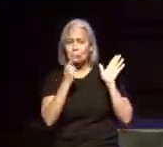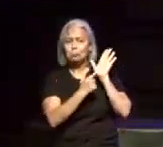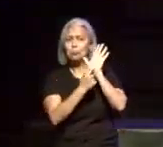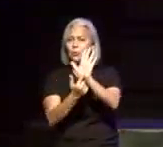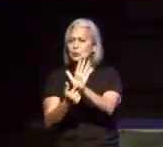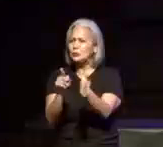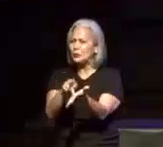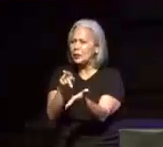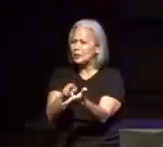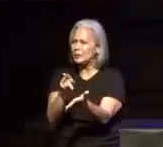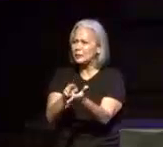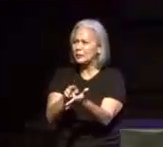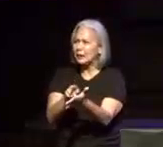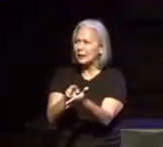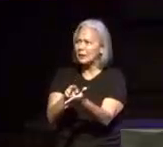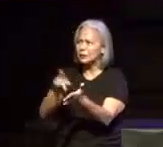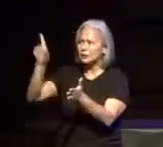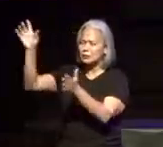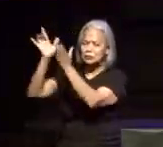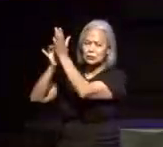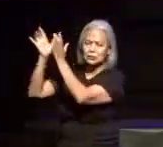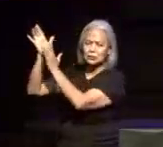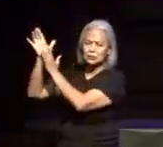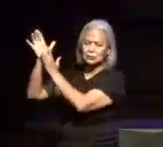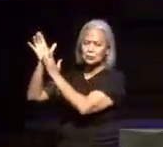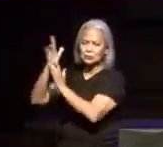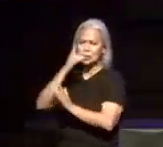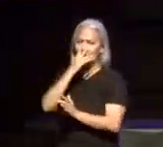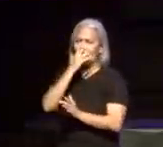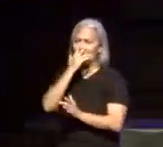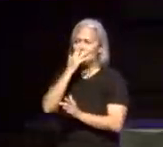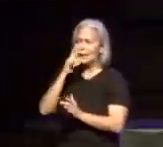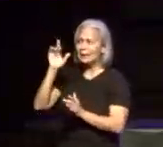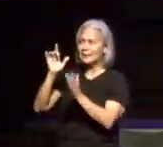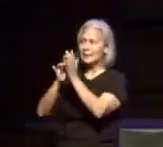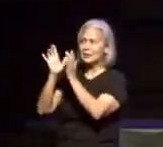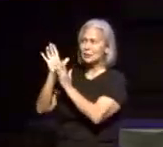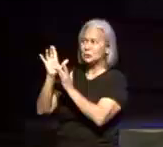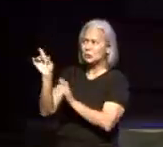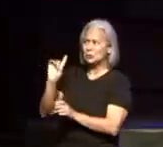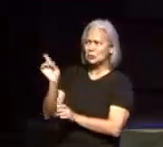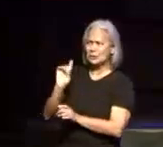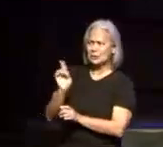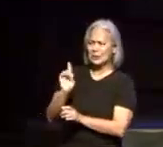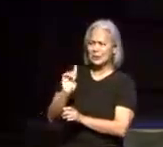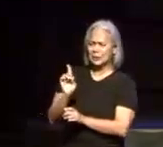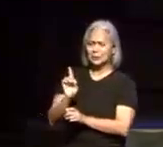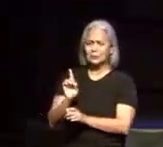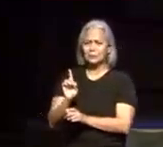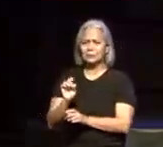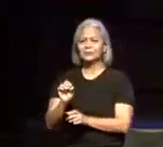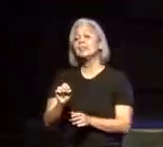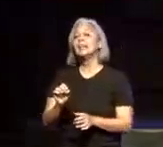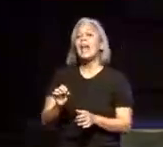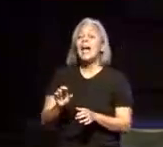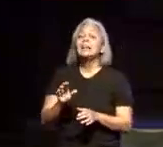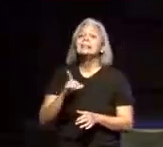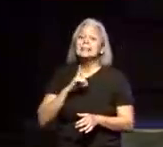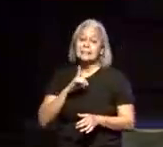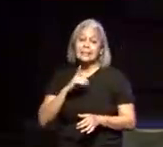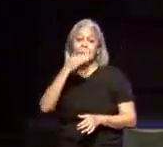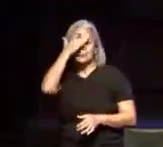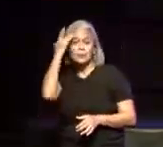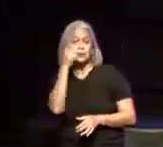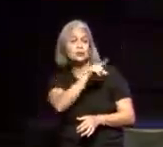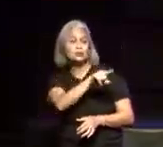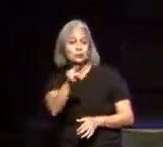que revelou uma imagem um pouco torta, distorcida, do que deveria ser um seguidor de Jesus. E há pessoas que eu e você também